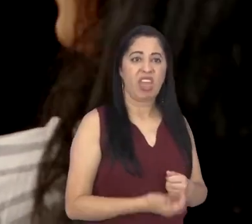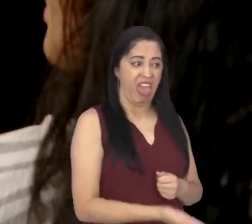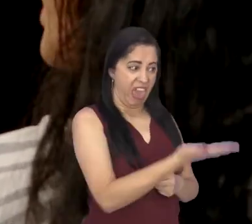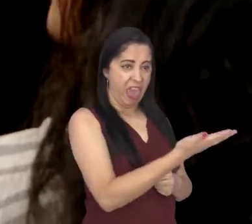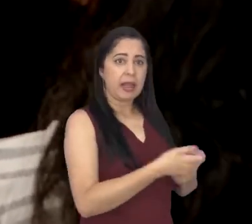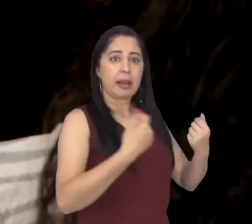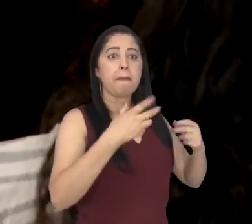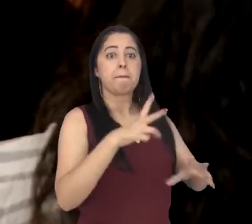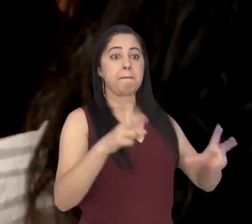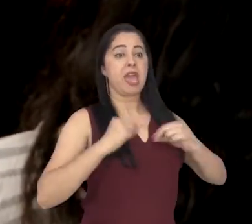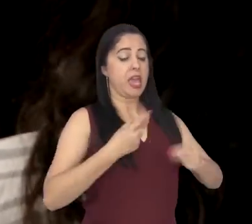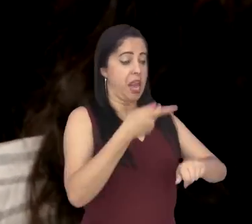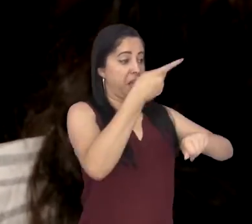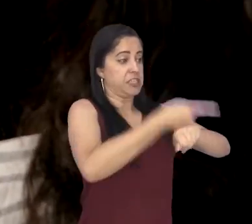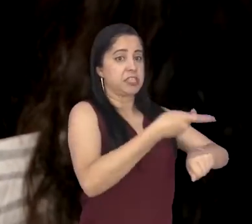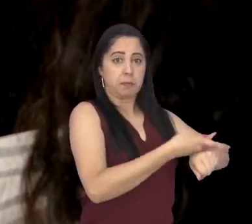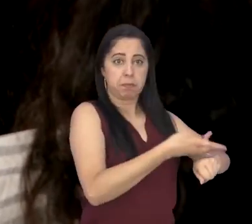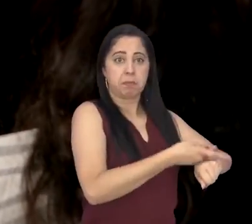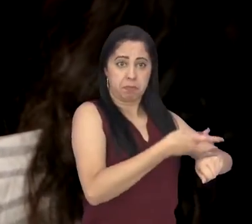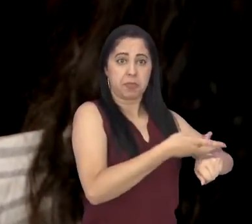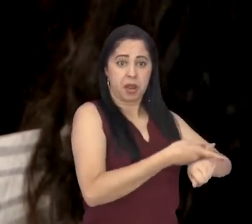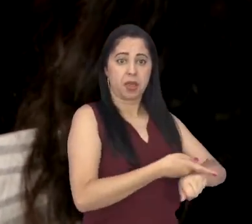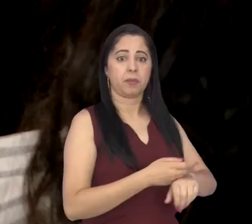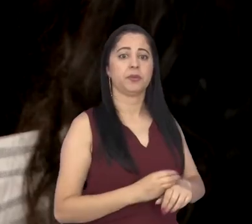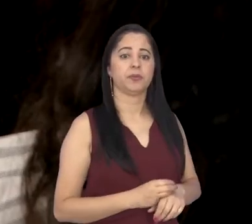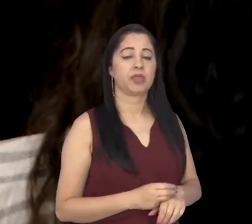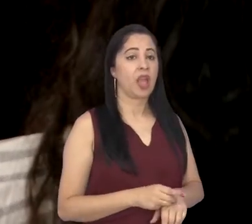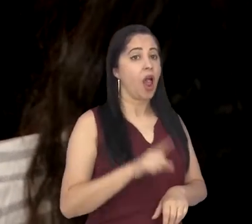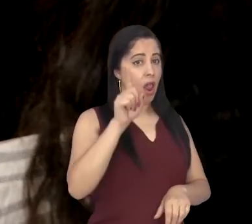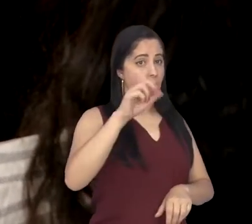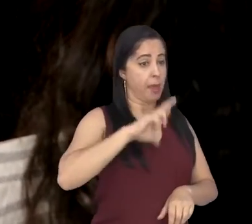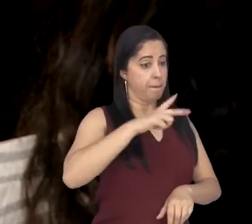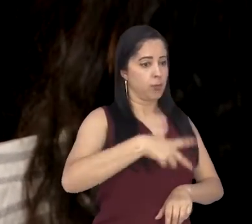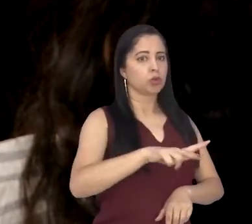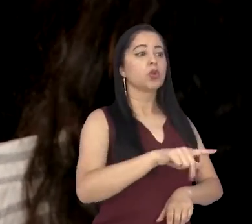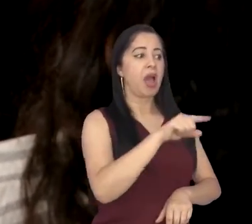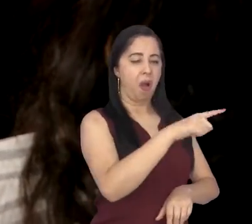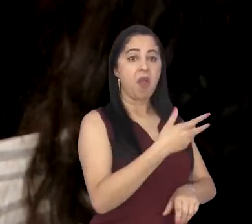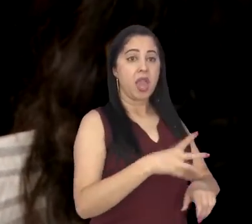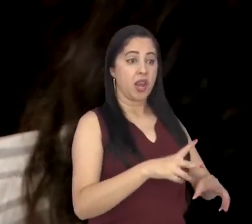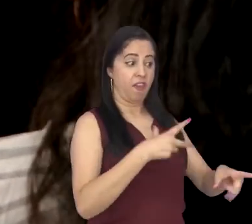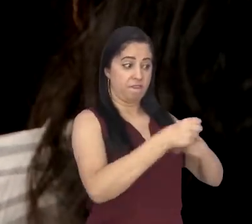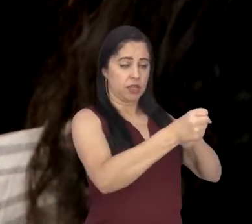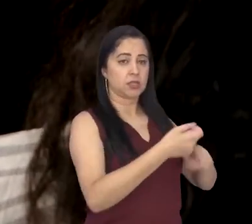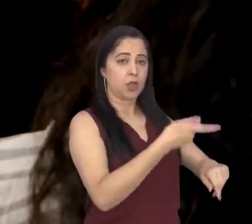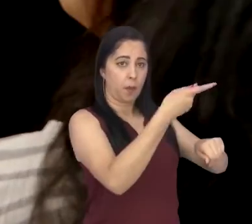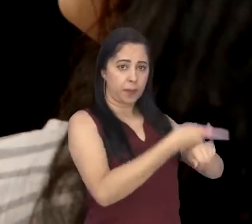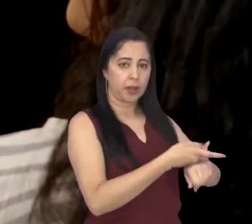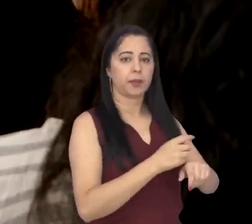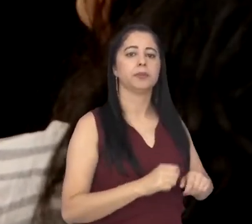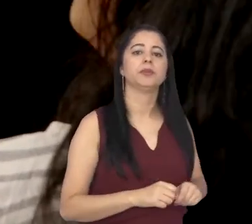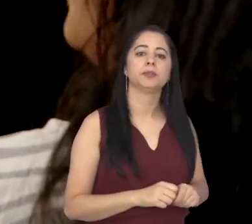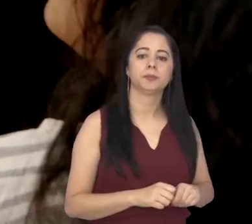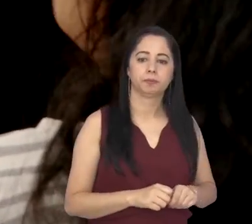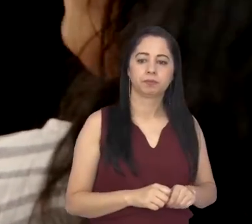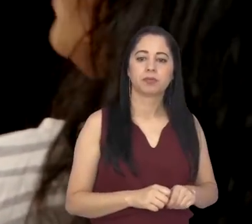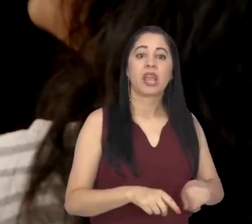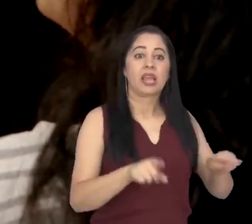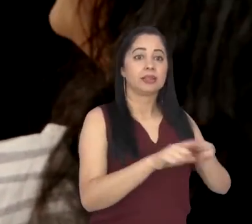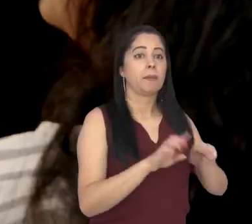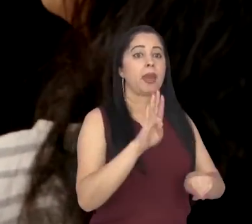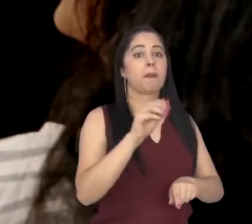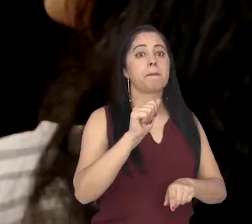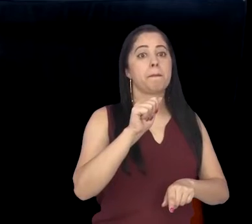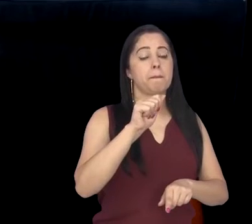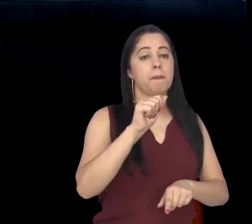Nobel. Também acho. Né? Além que ele ganhou o prêmio Portugal, né? Mas o prêmio Nobel ganhou o Bob Dylan, né? Que tá também é o que eu tenho em